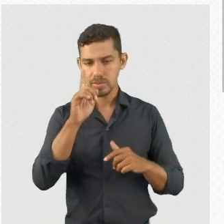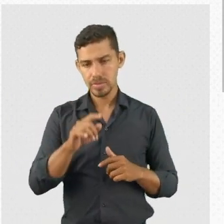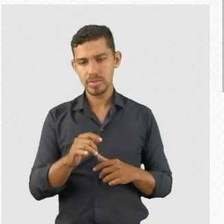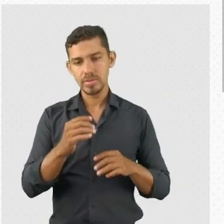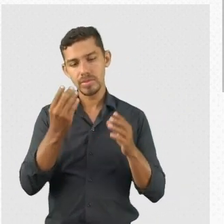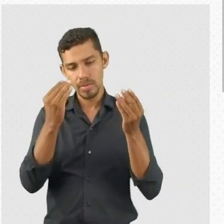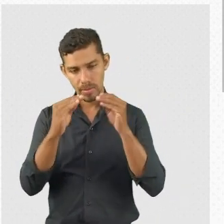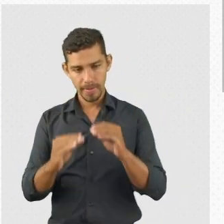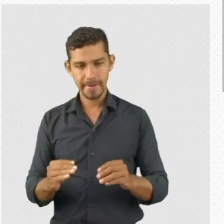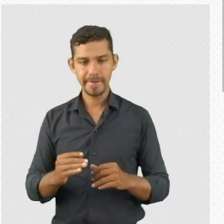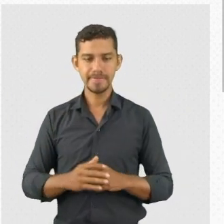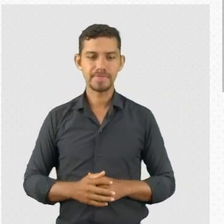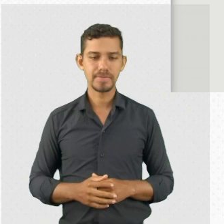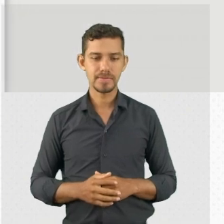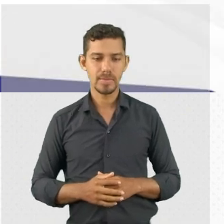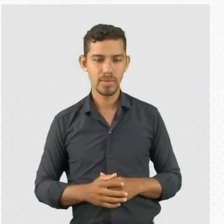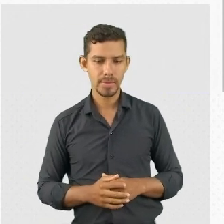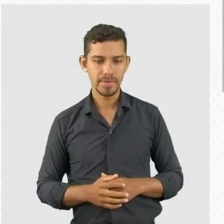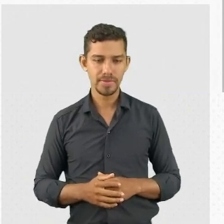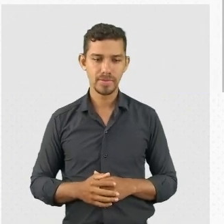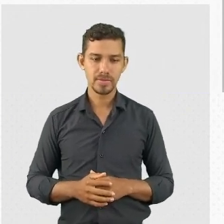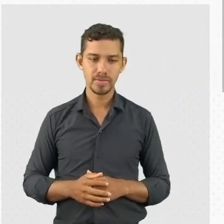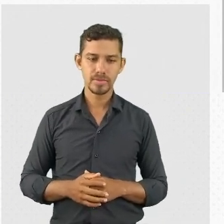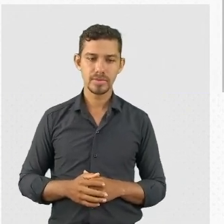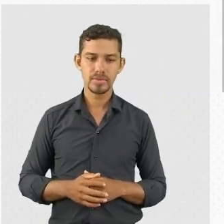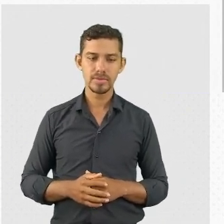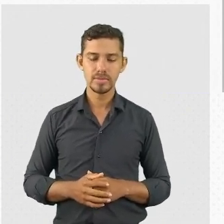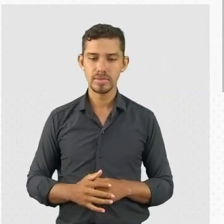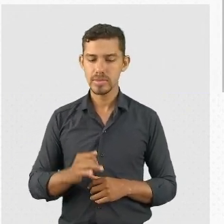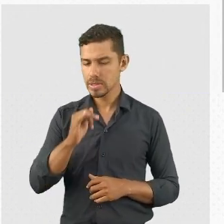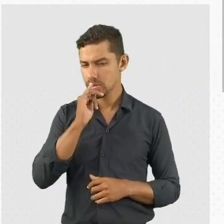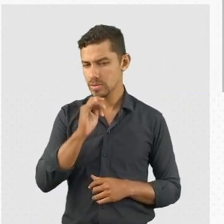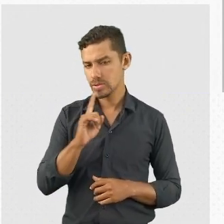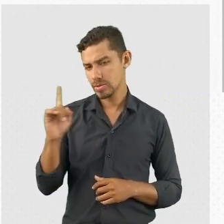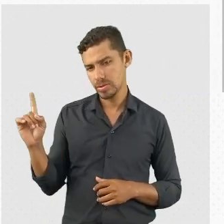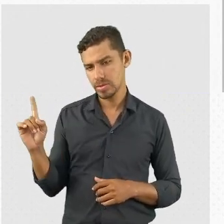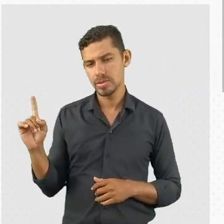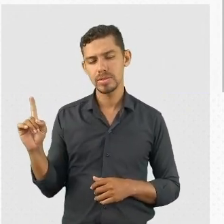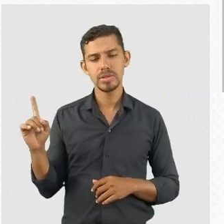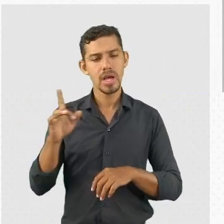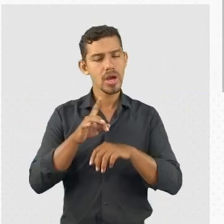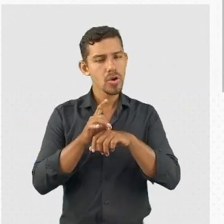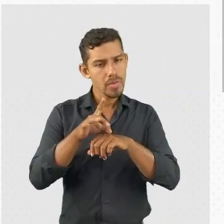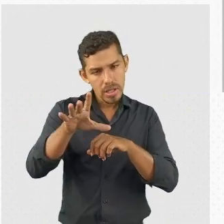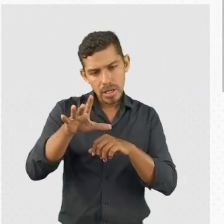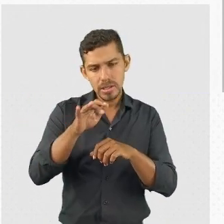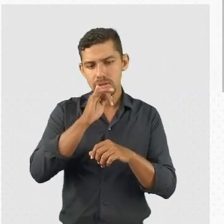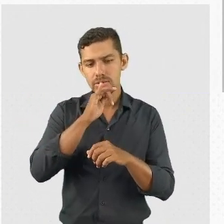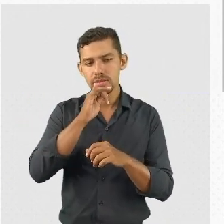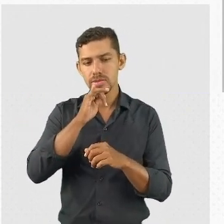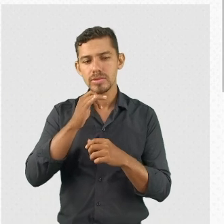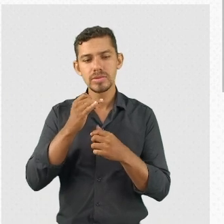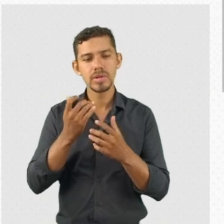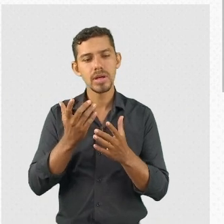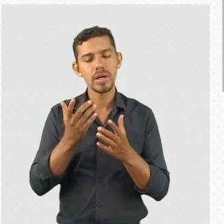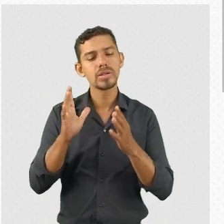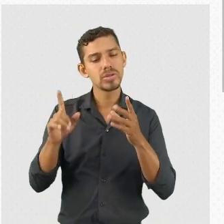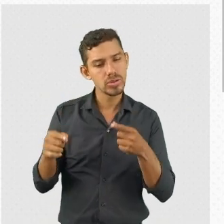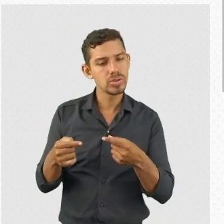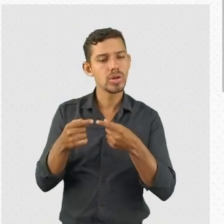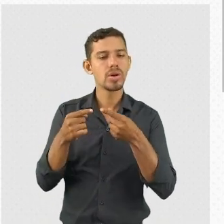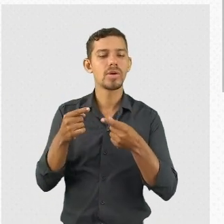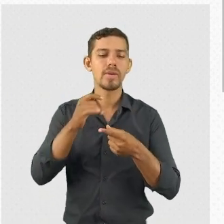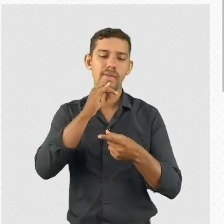esse mesmo conteúdo. Em algumas receitas, a gente observa, por exemplo, recomendações, um pouco associado